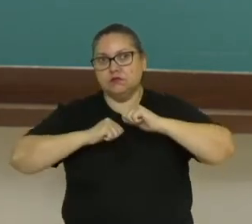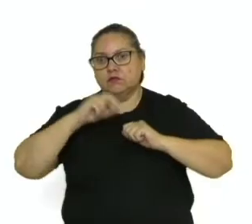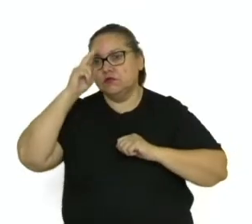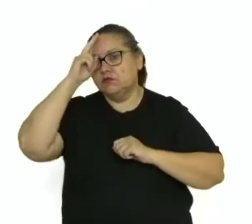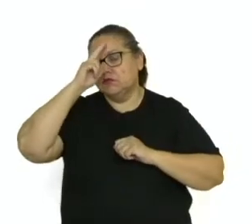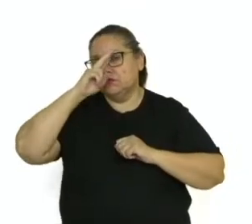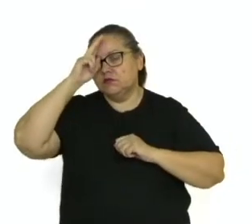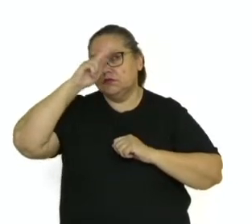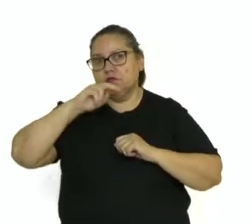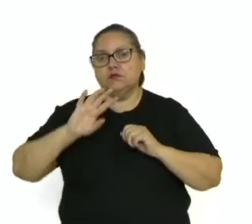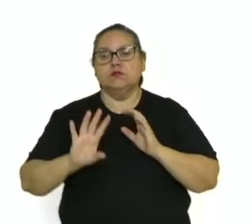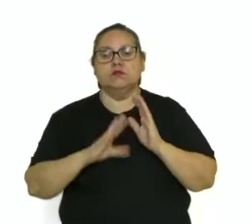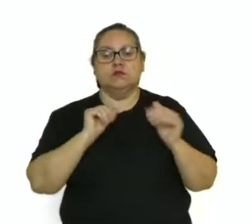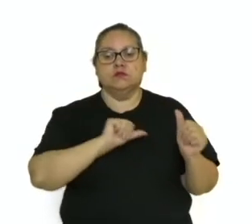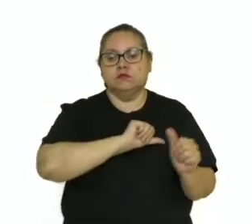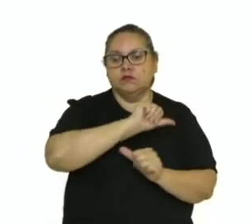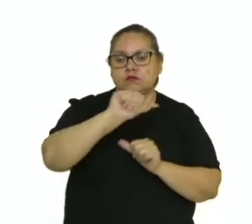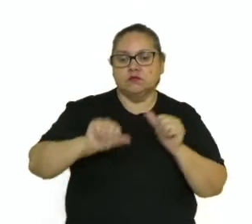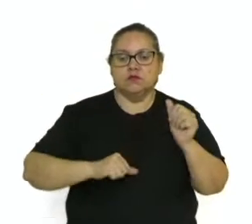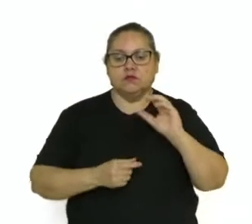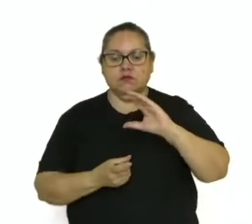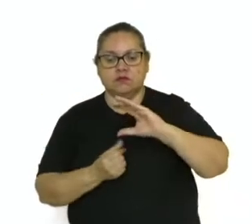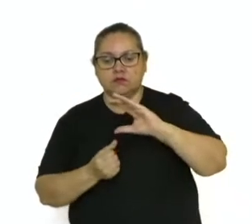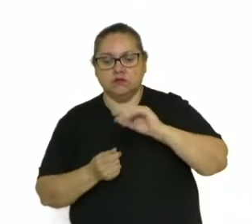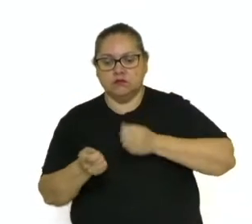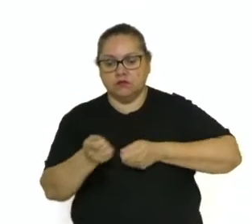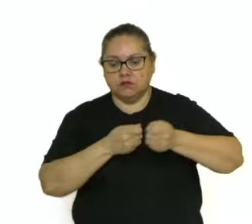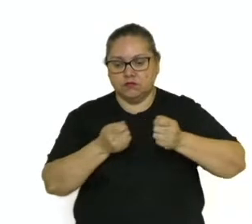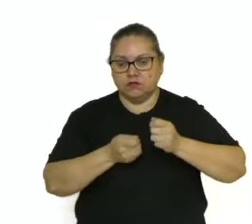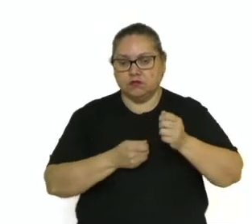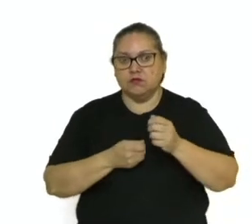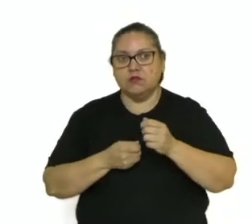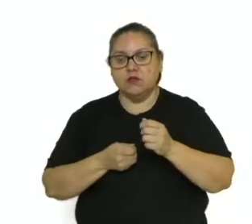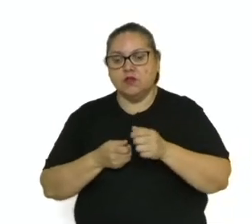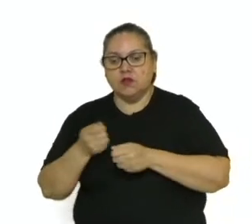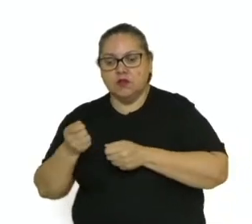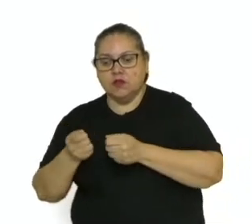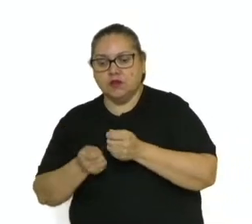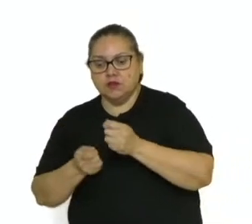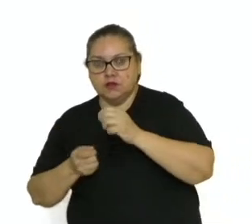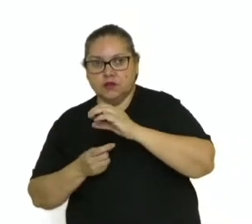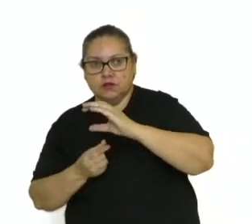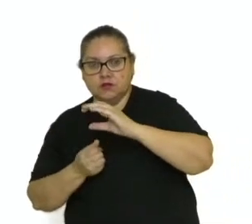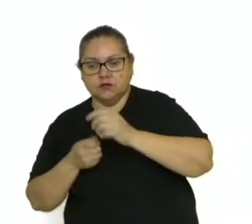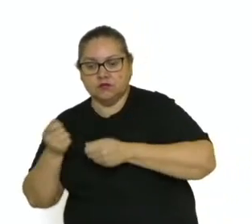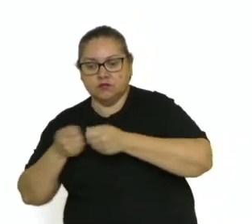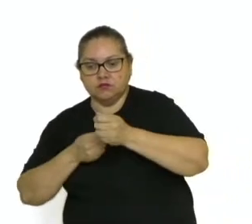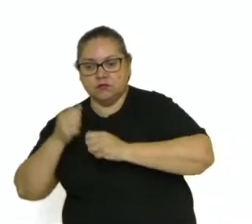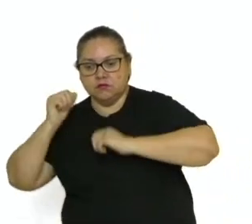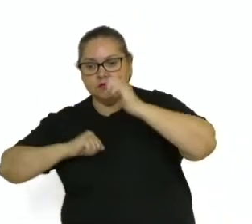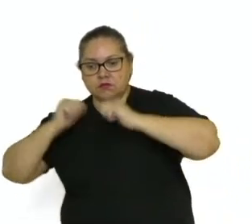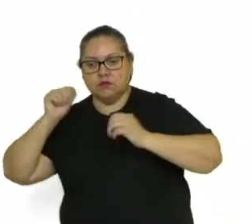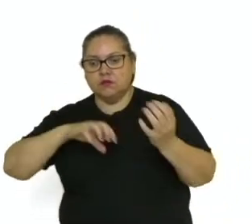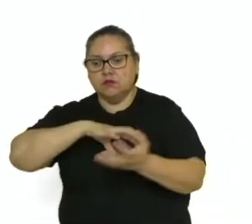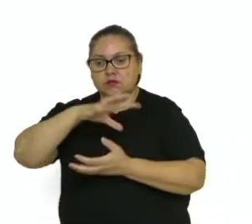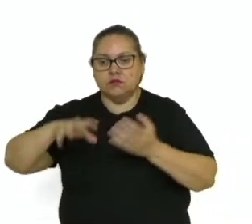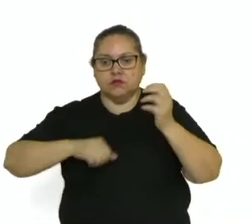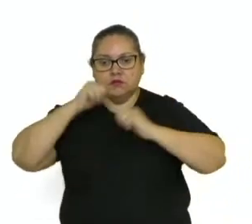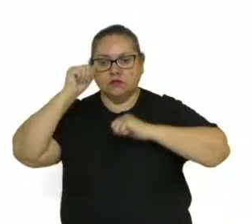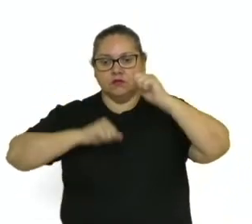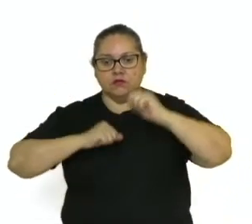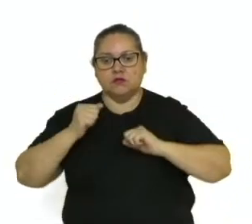históricos que ocasionaram a transição do capitalismo comercial para o capitalismo industrial foram a Revolução Industrial, que aconteceu